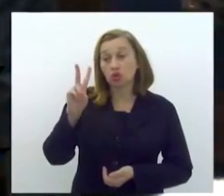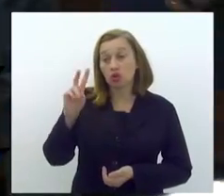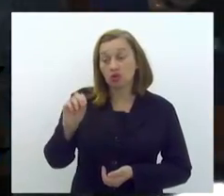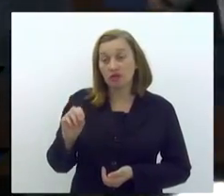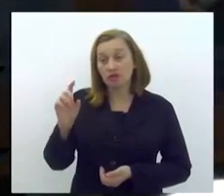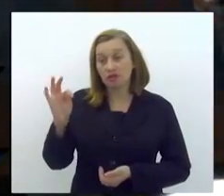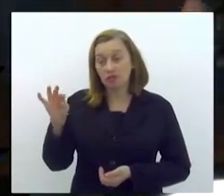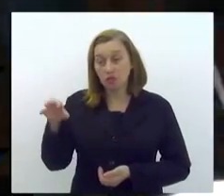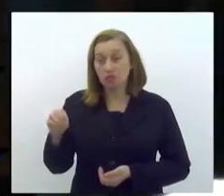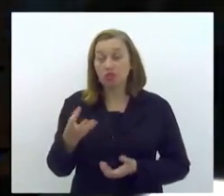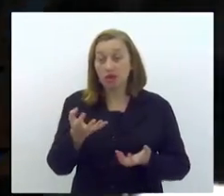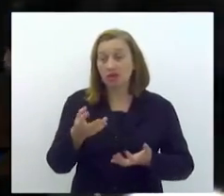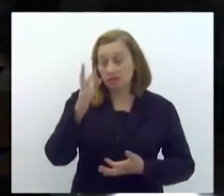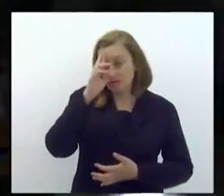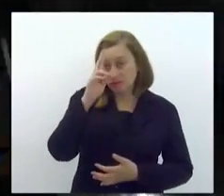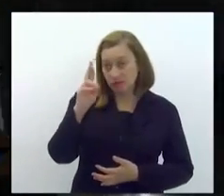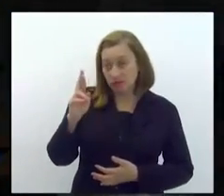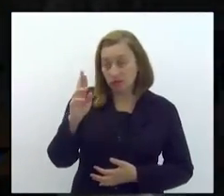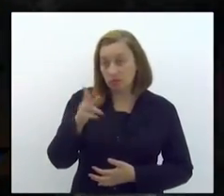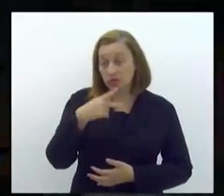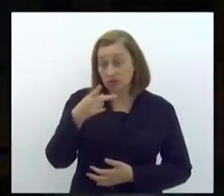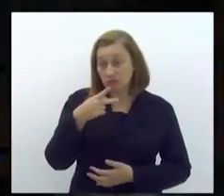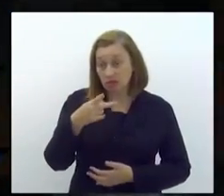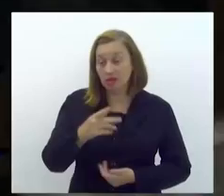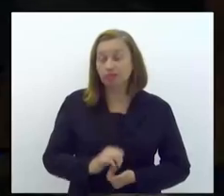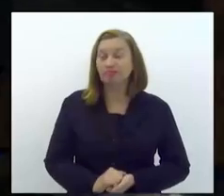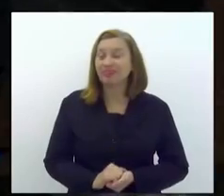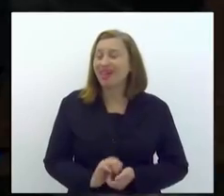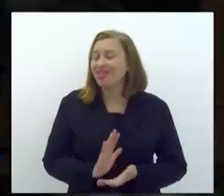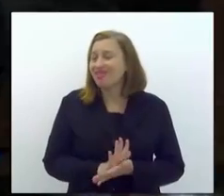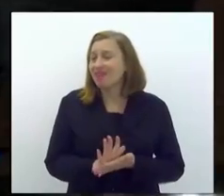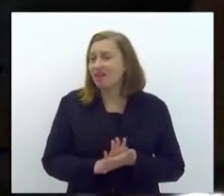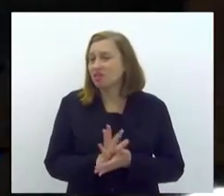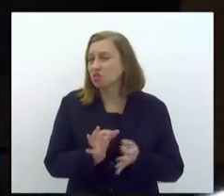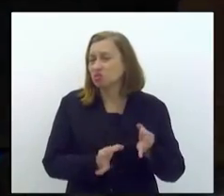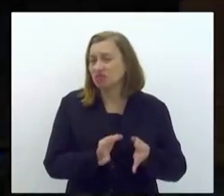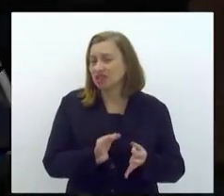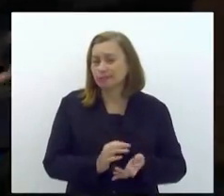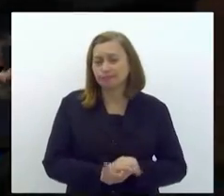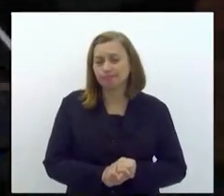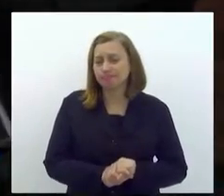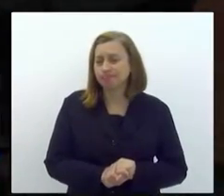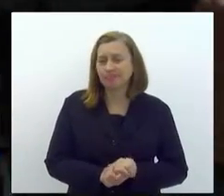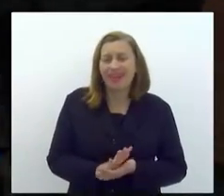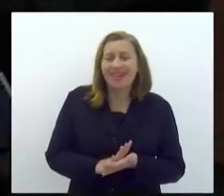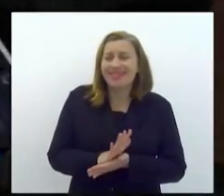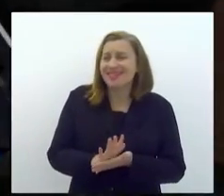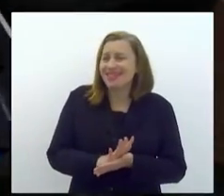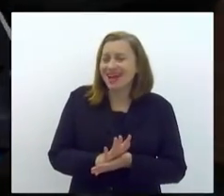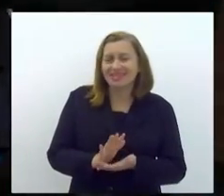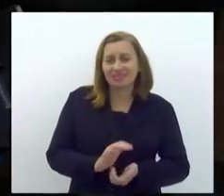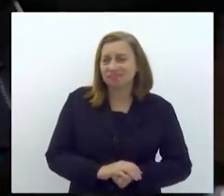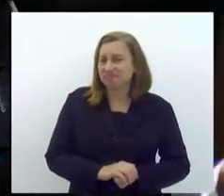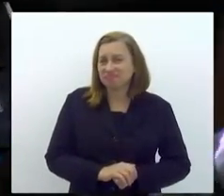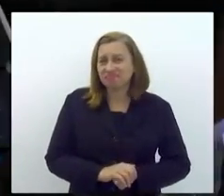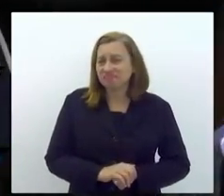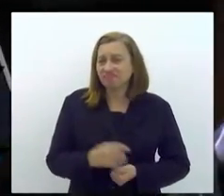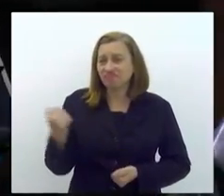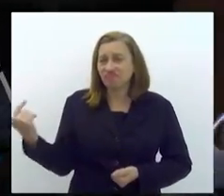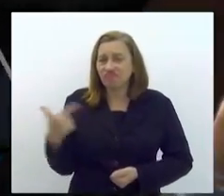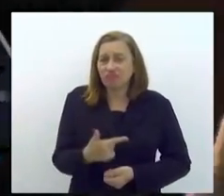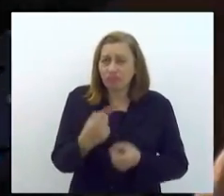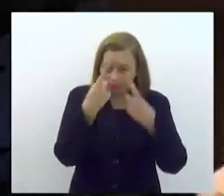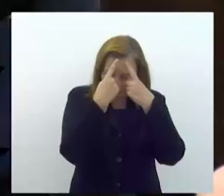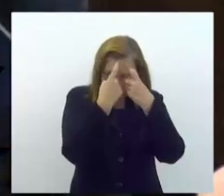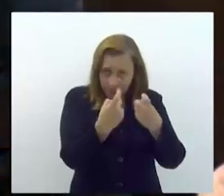presidente porque Nada justifica nada pode ser mediado do que uma violência